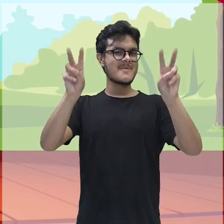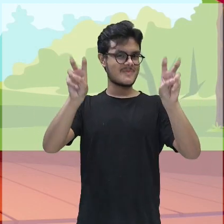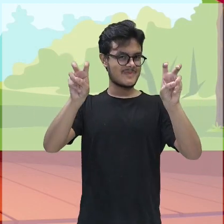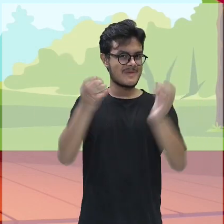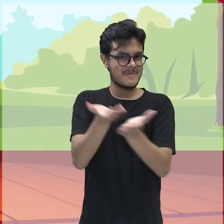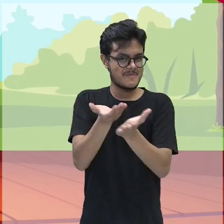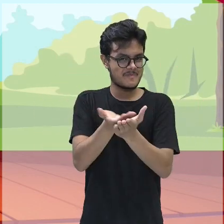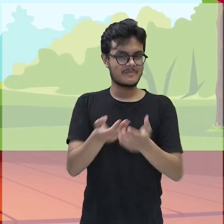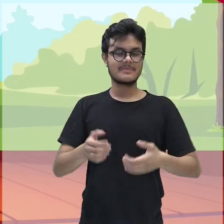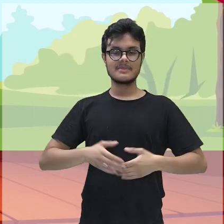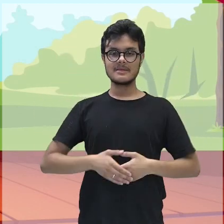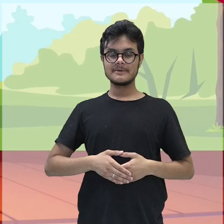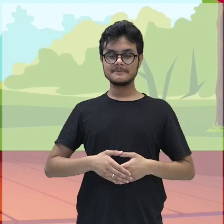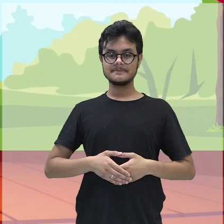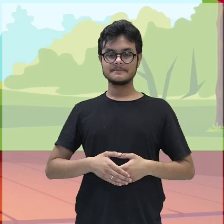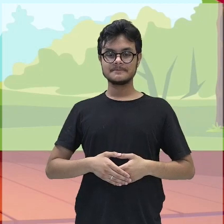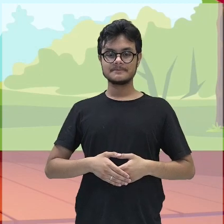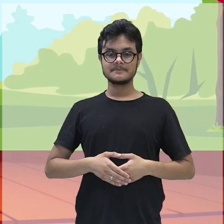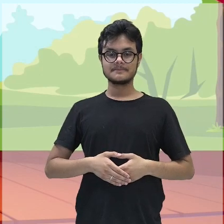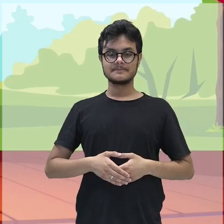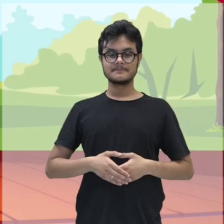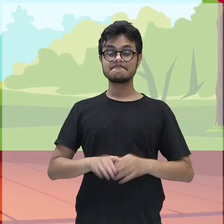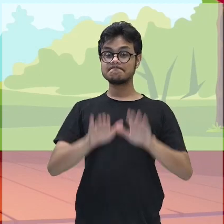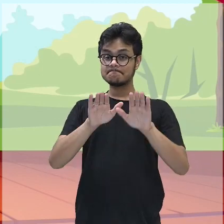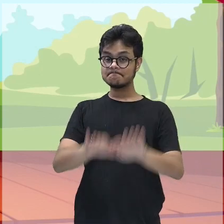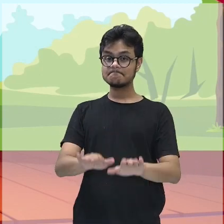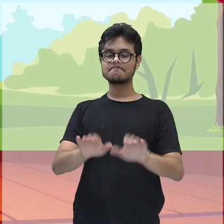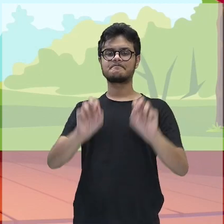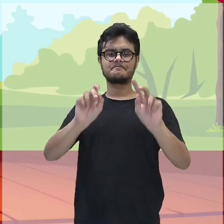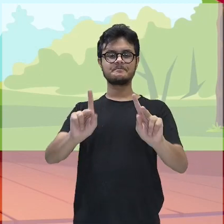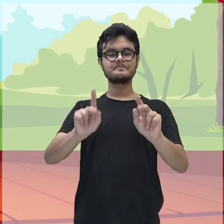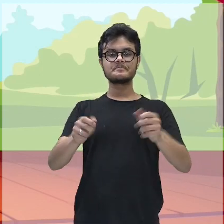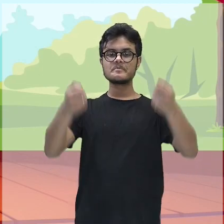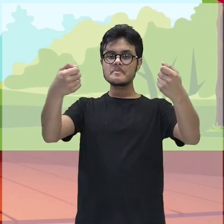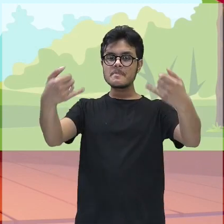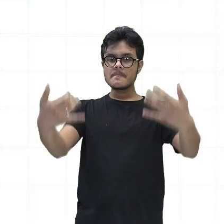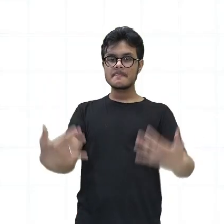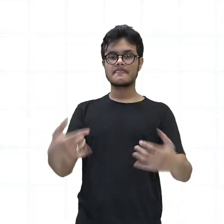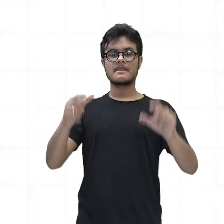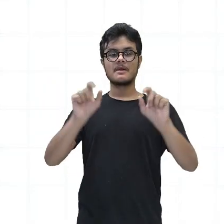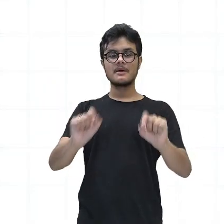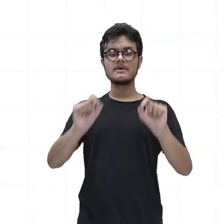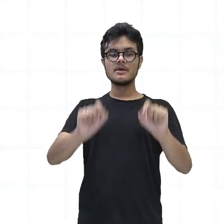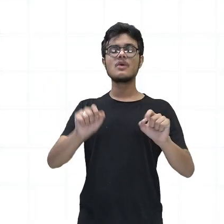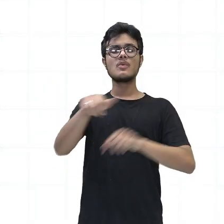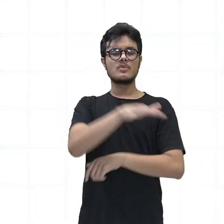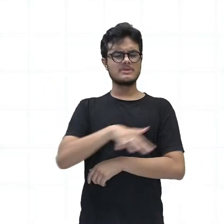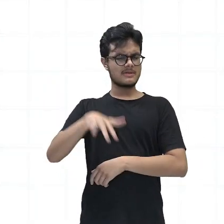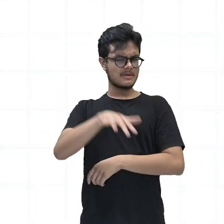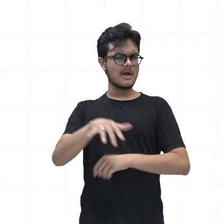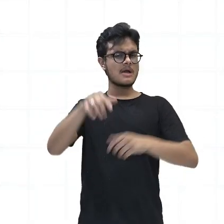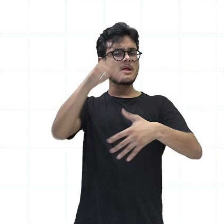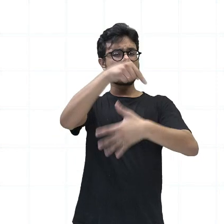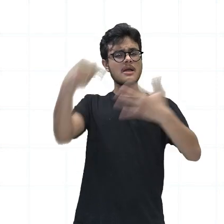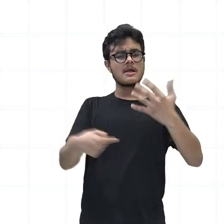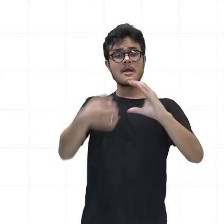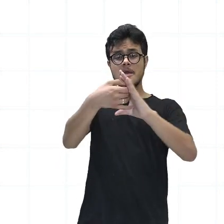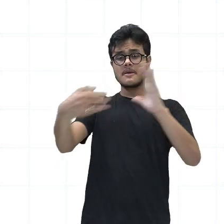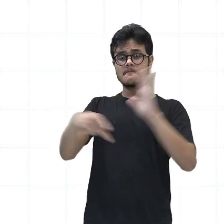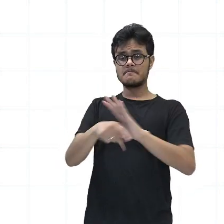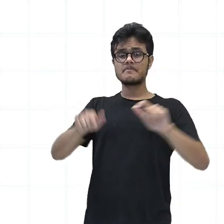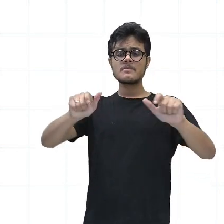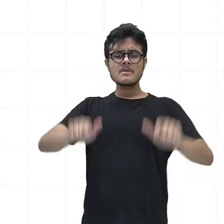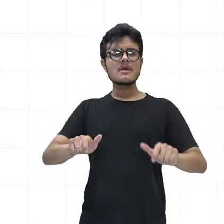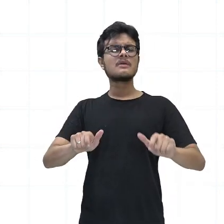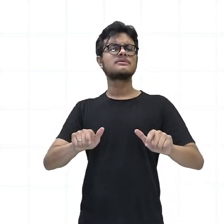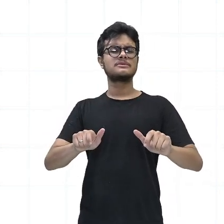desse contexto, nós vamos falar um pouquinho mais sobre a questão dos conceitos do cenário. Vamos ver? Os cenários são projetados